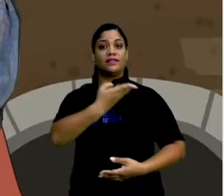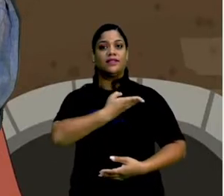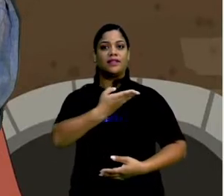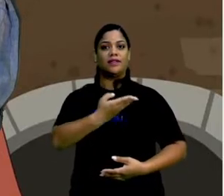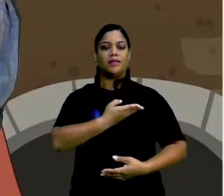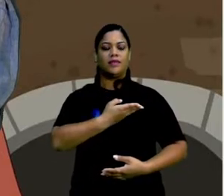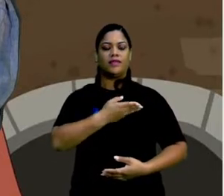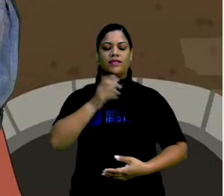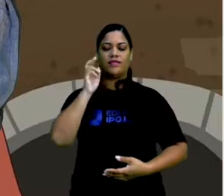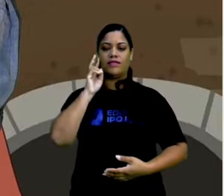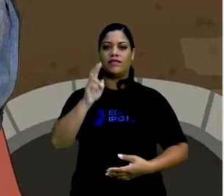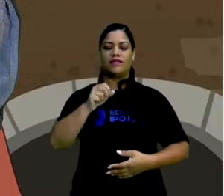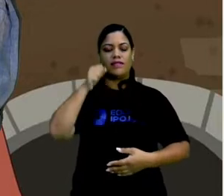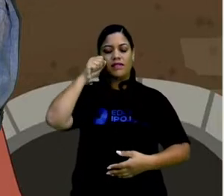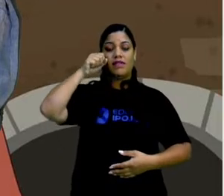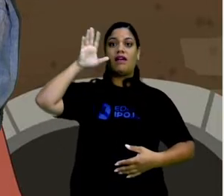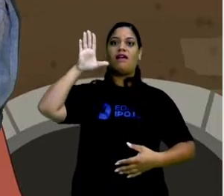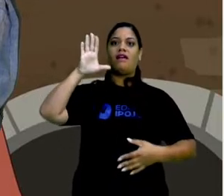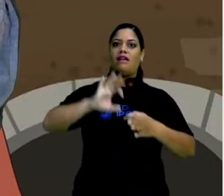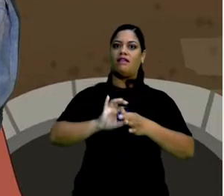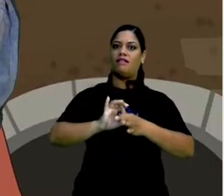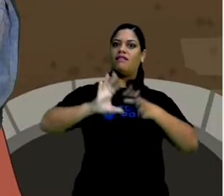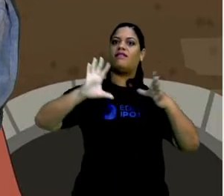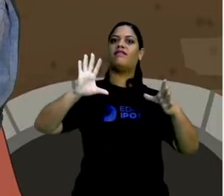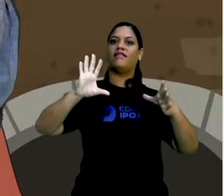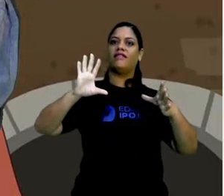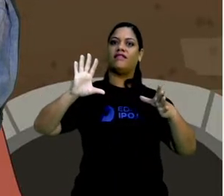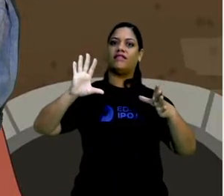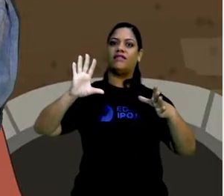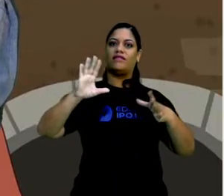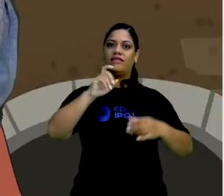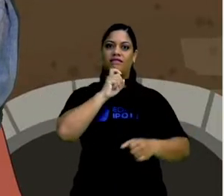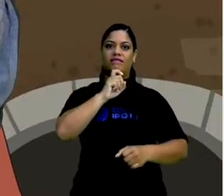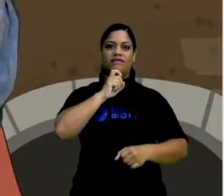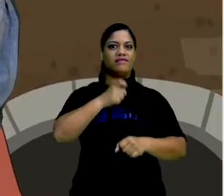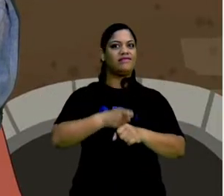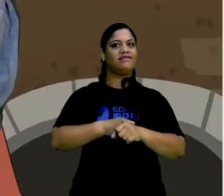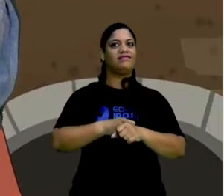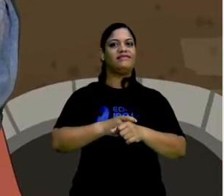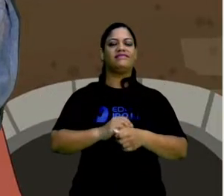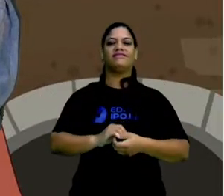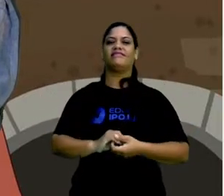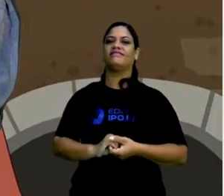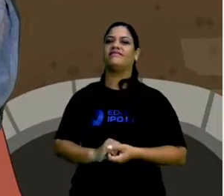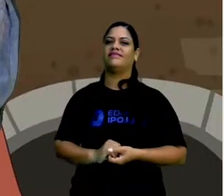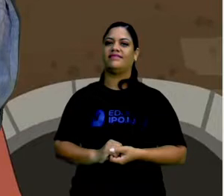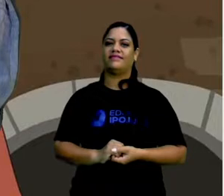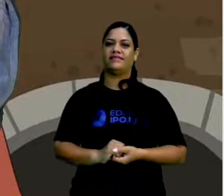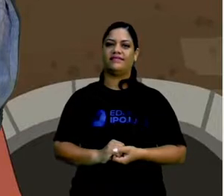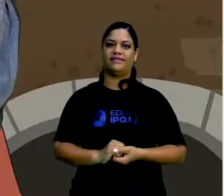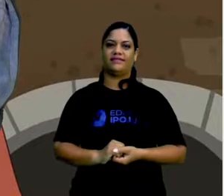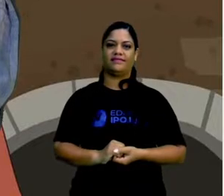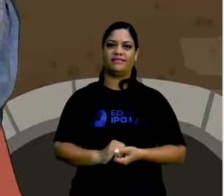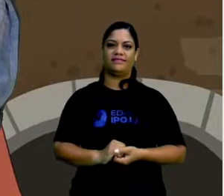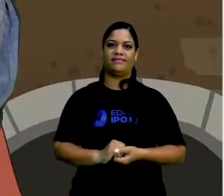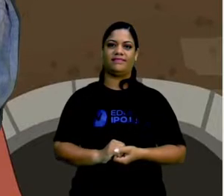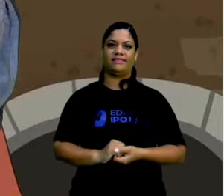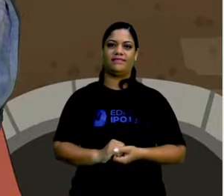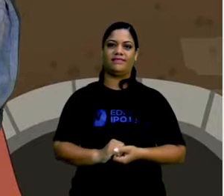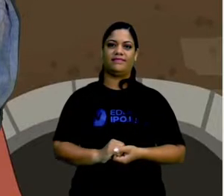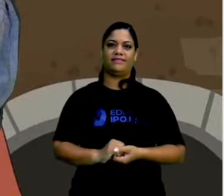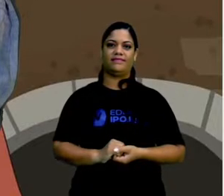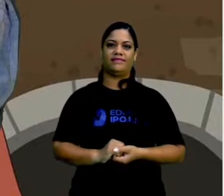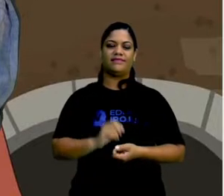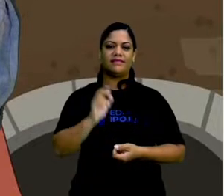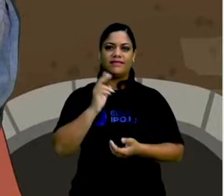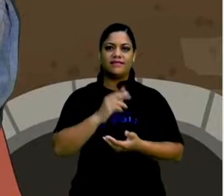amigo acordou porque derreteu o gelo, não é isso? Foi. Então... quando